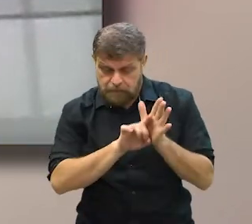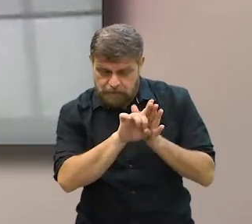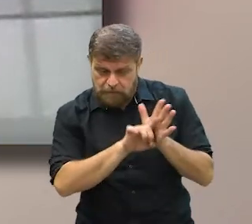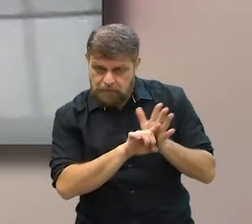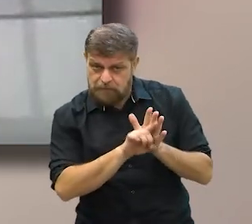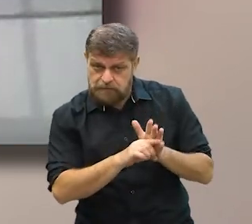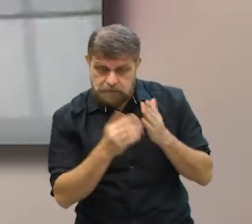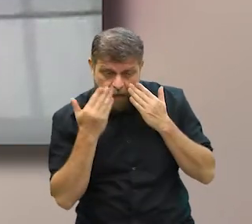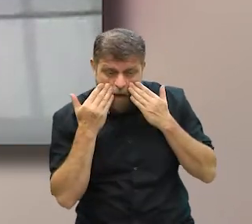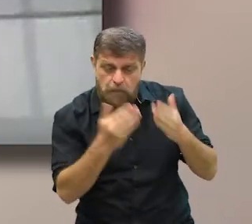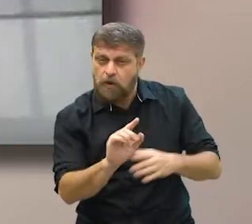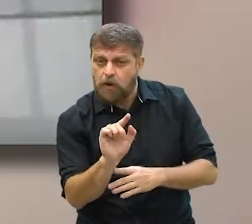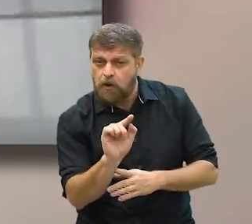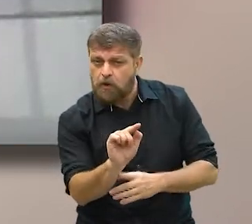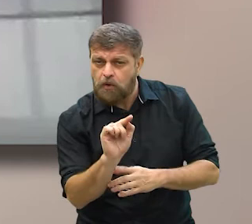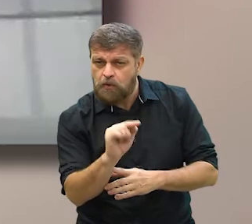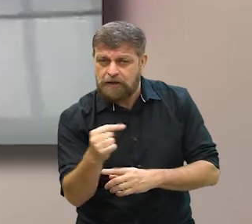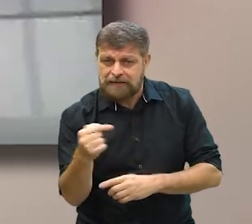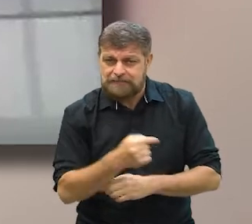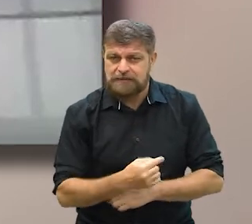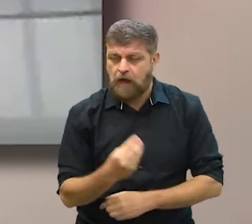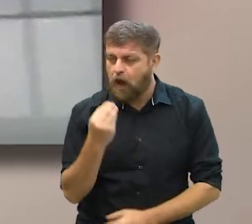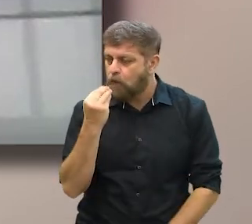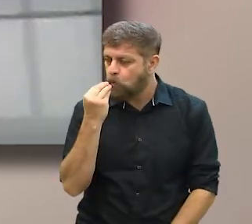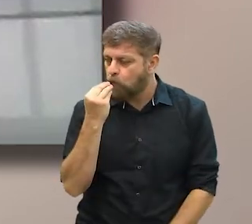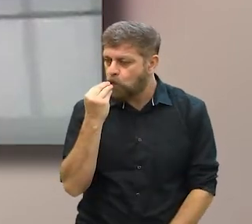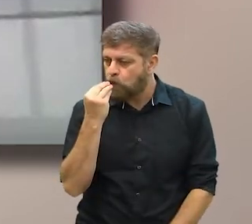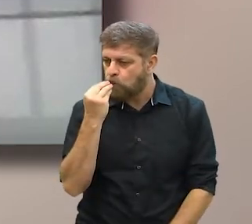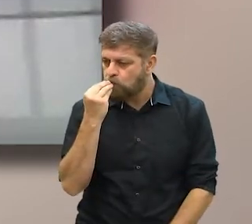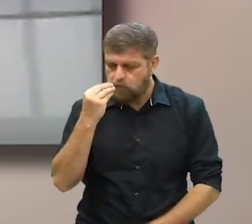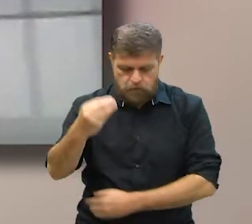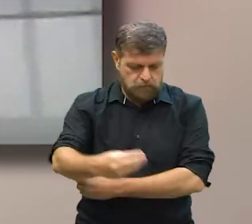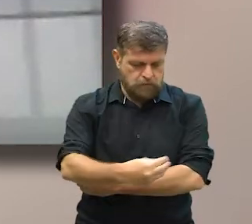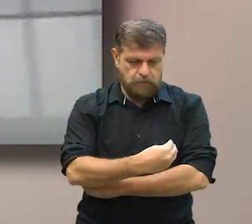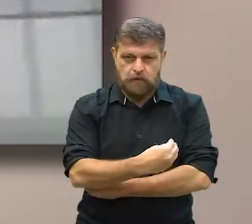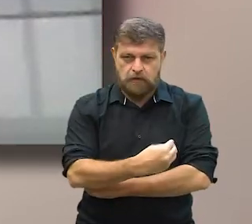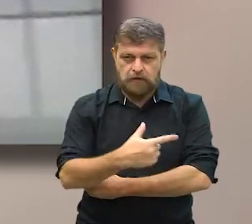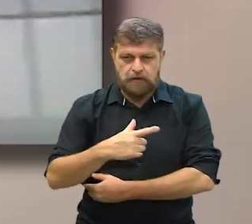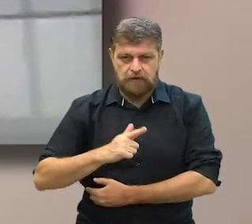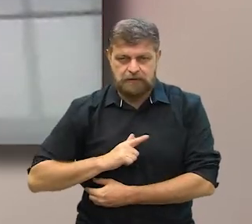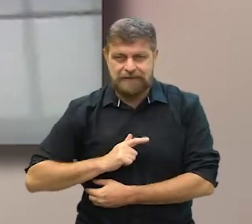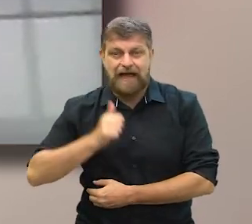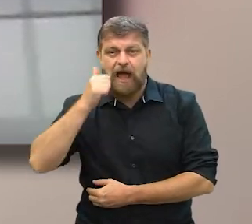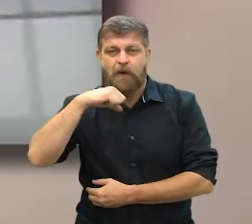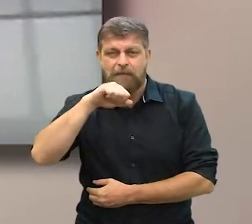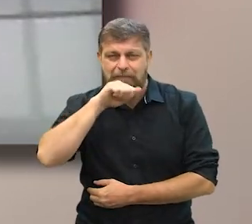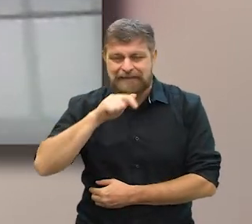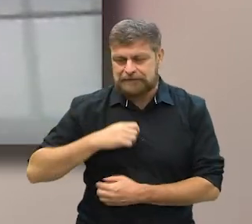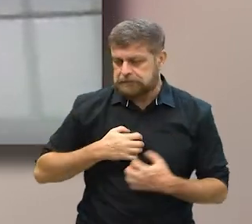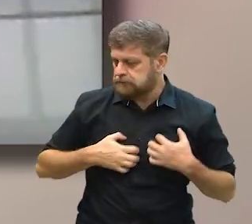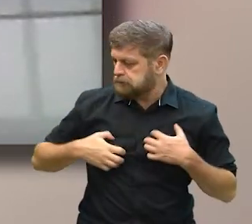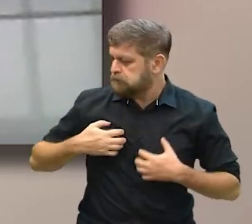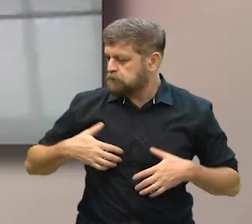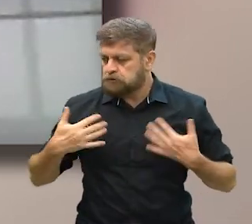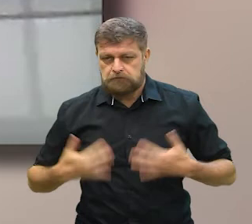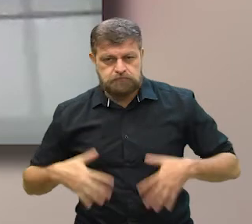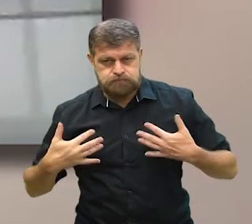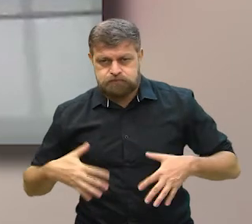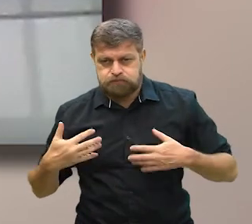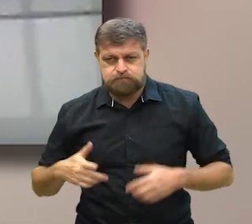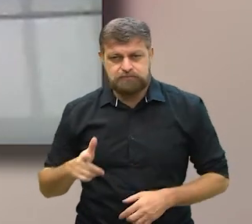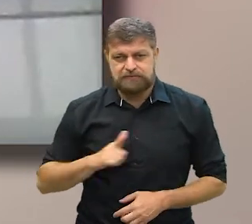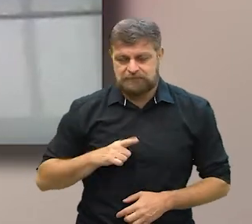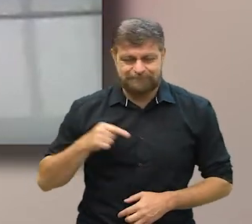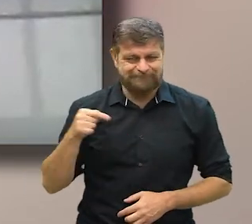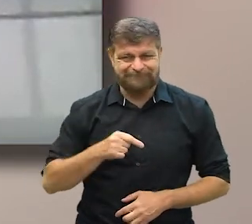o complemento. E as pesquisas mostram mesmo que, mesmo assim, chupeta, e você